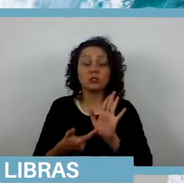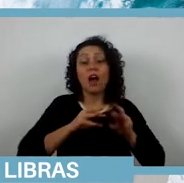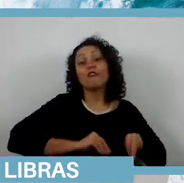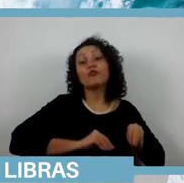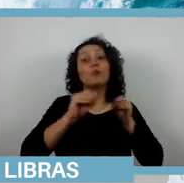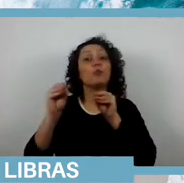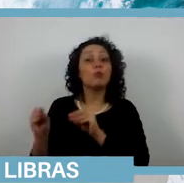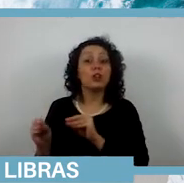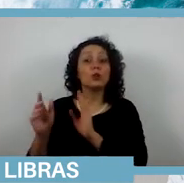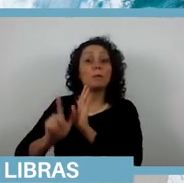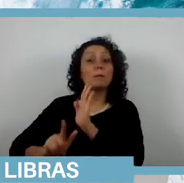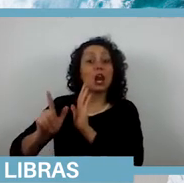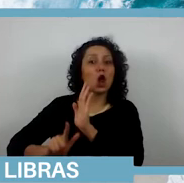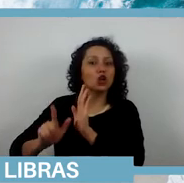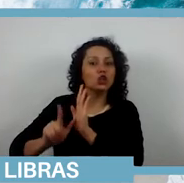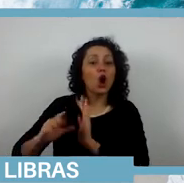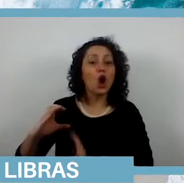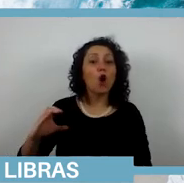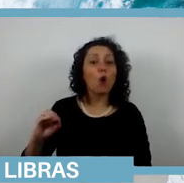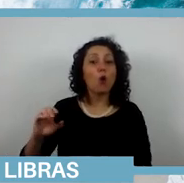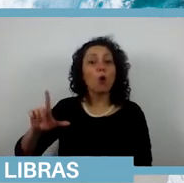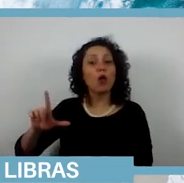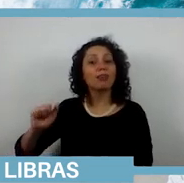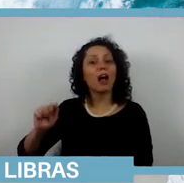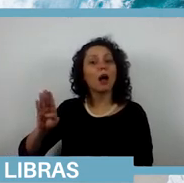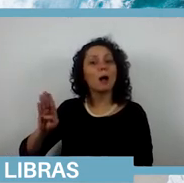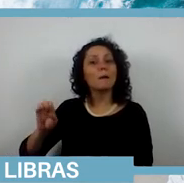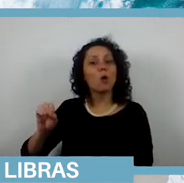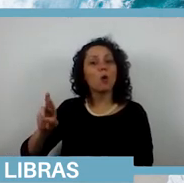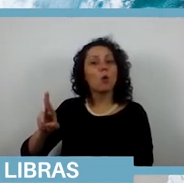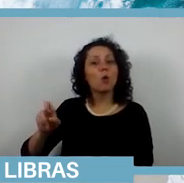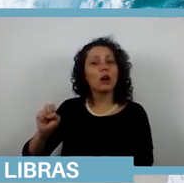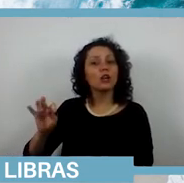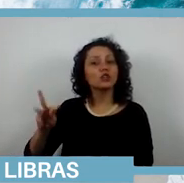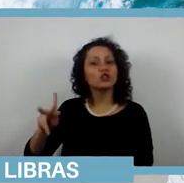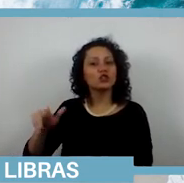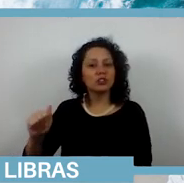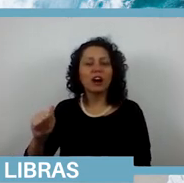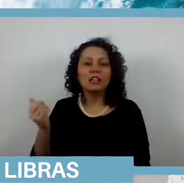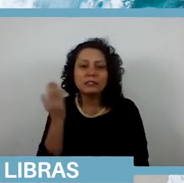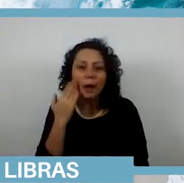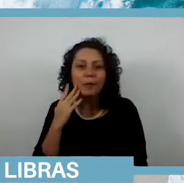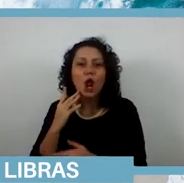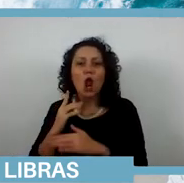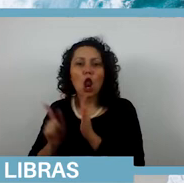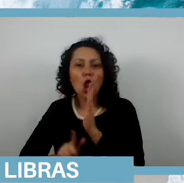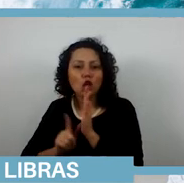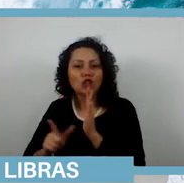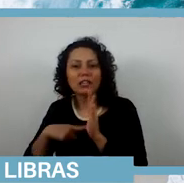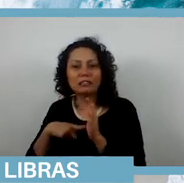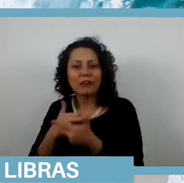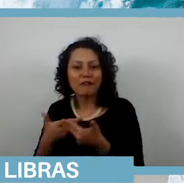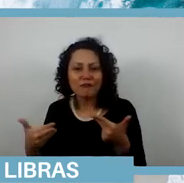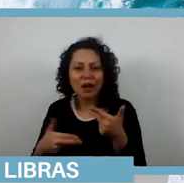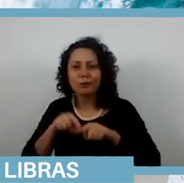colaborativas que era um canal mais simples do que eu tenho que ter minha própria loja e fui começando colocar nas horas para ter pontos físicos de